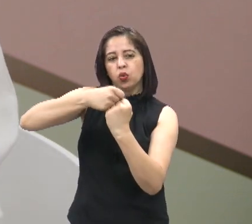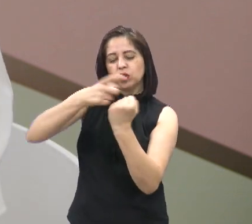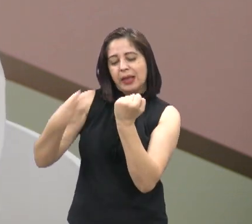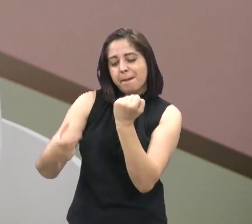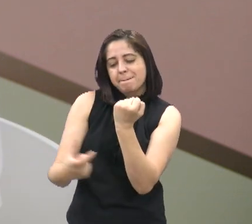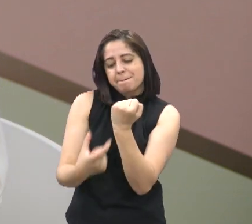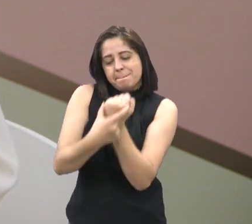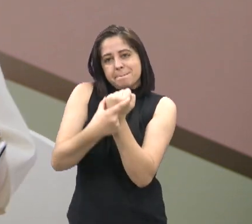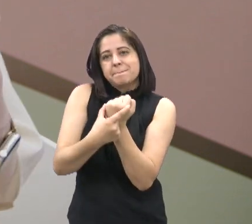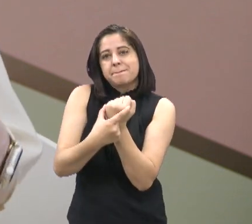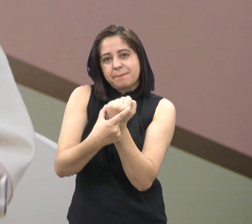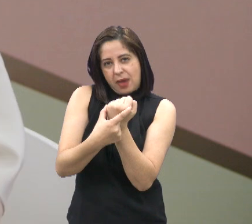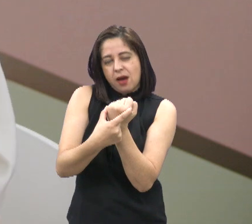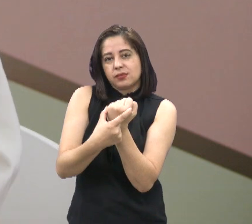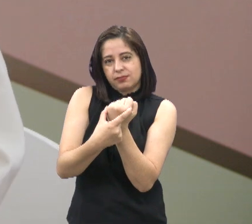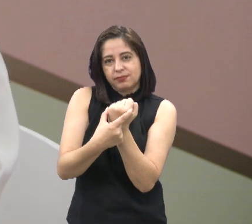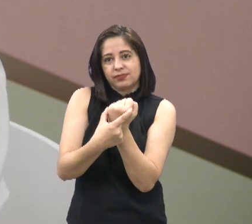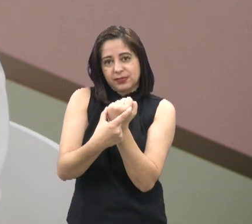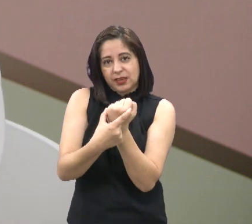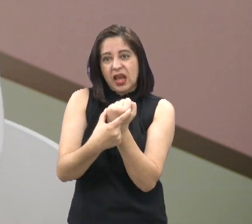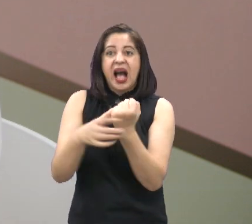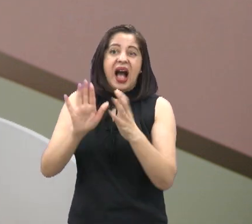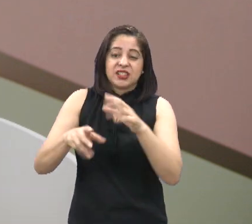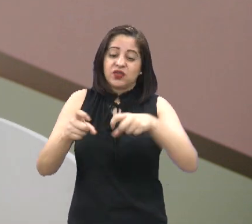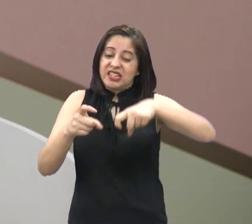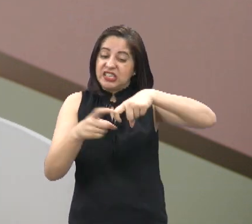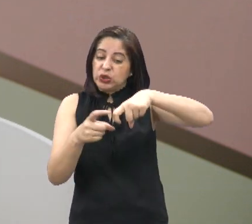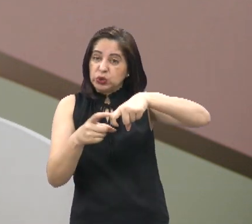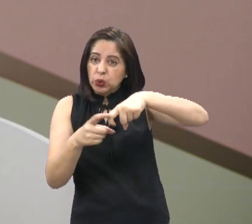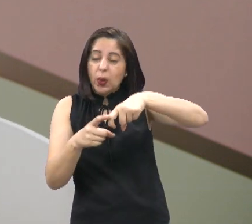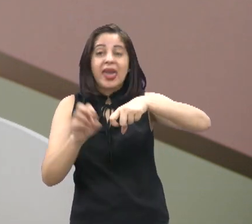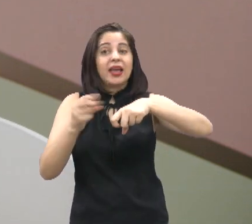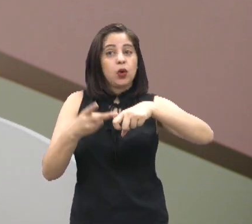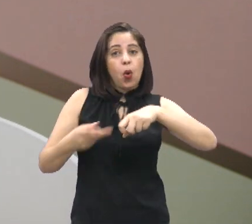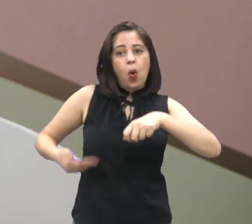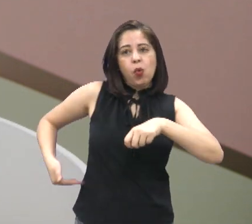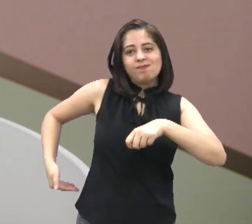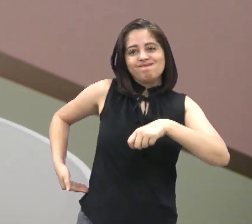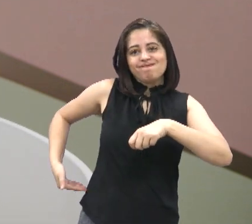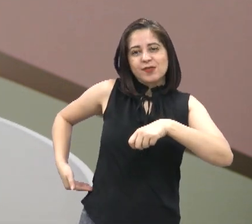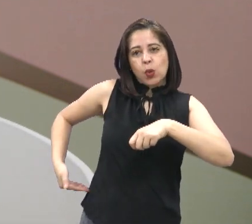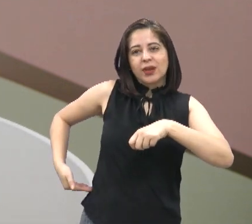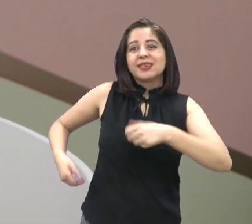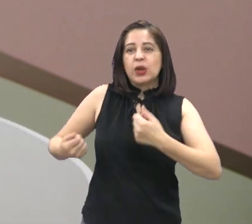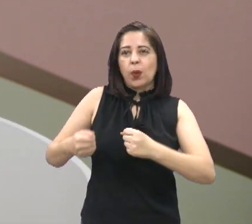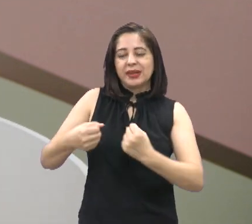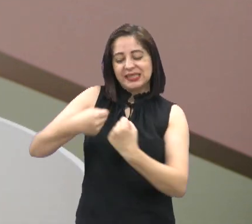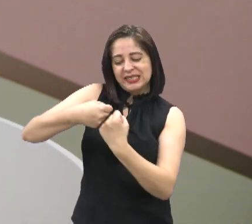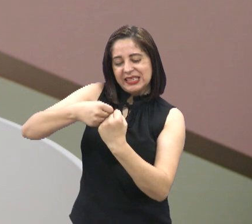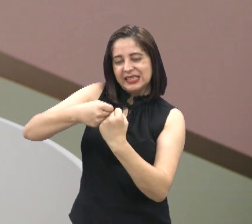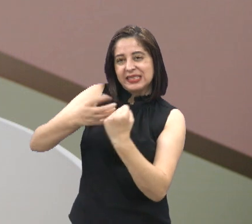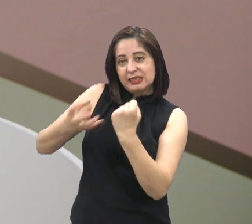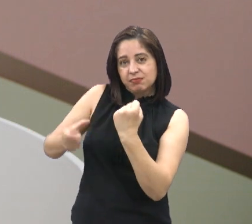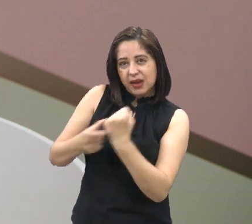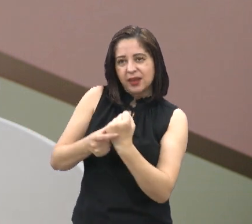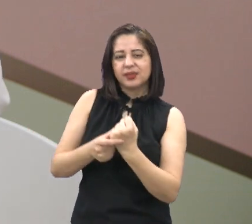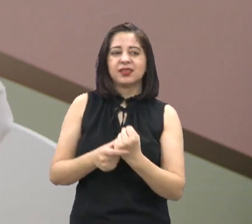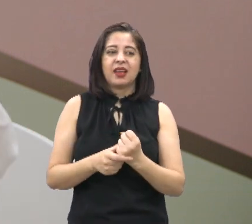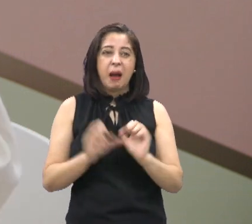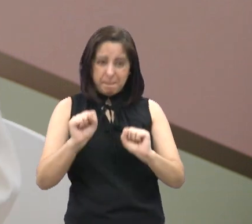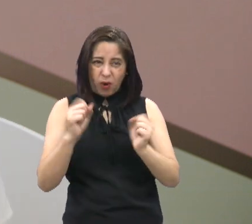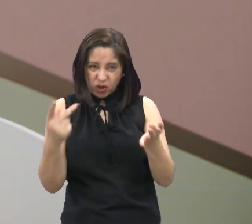de colocação de prótese acaba sendo o joelho, quadril, né? E o paciente, o paciente fala, pode dar errado.